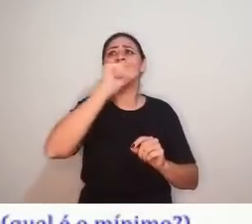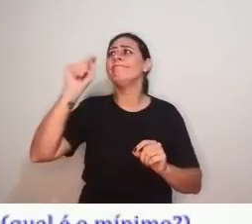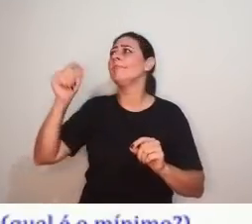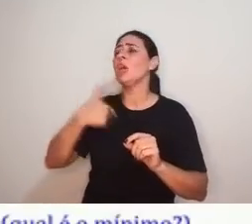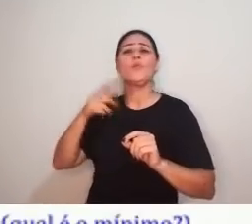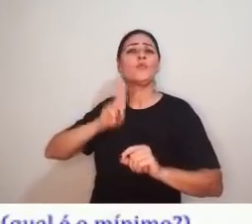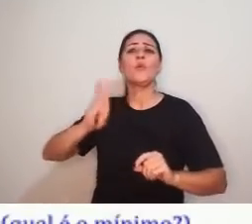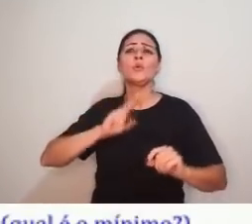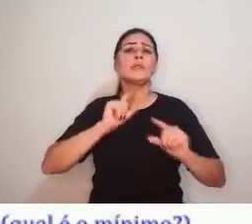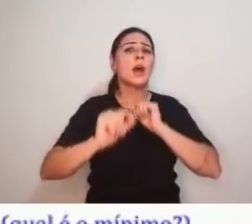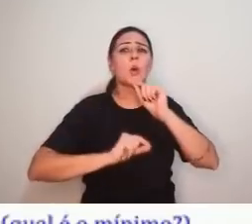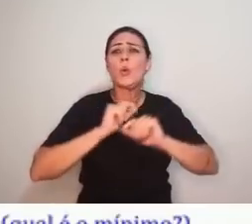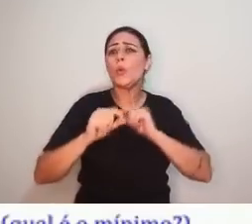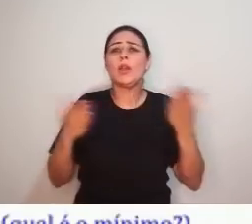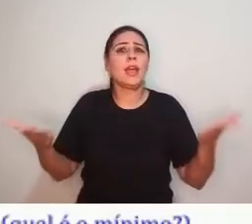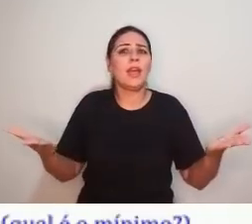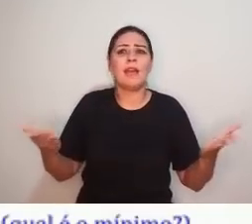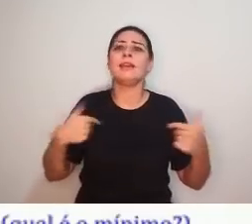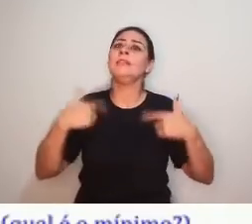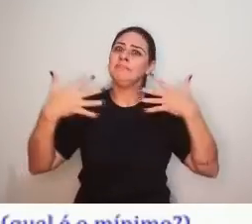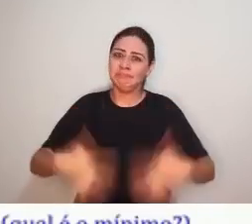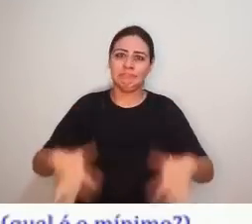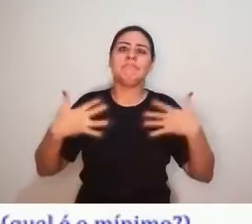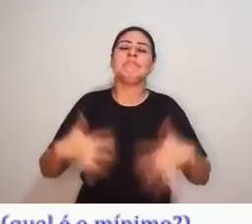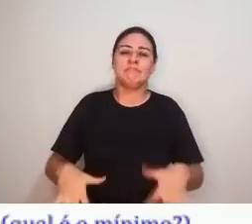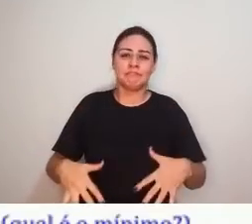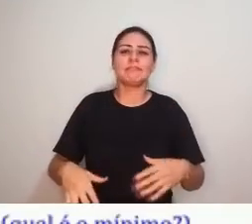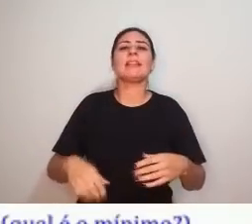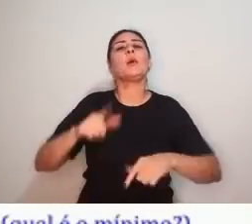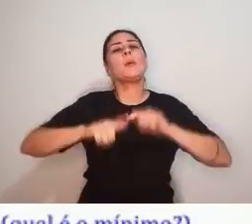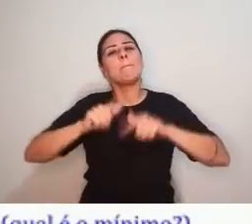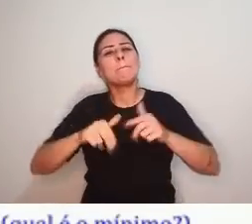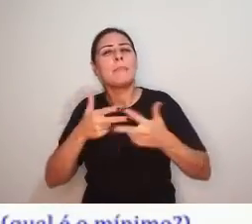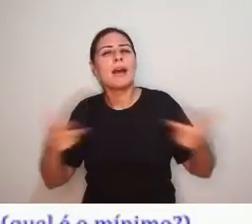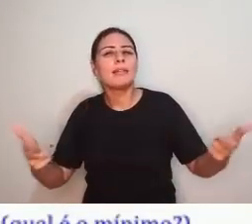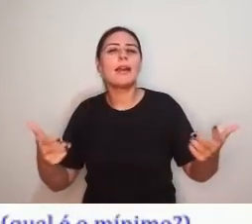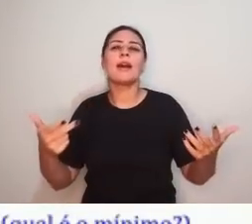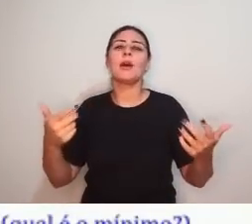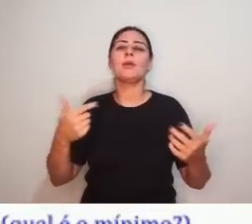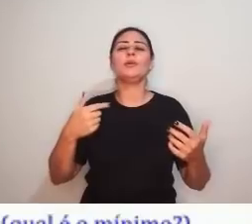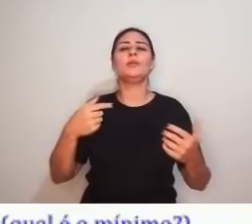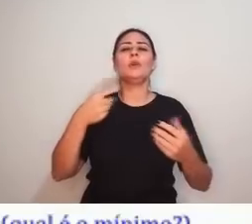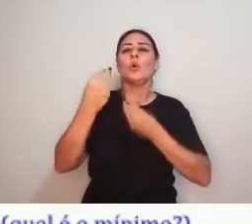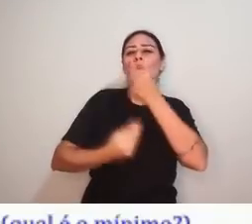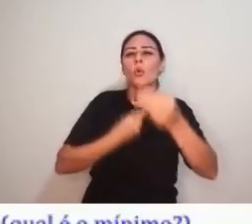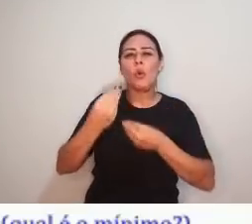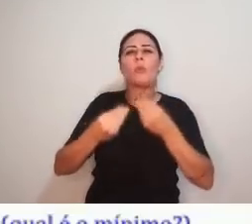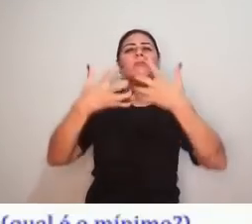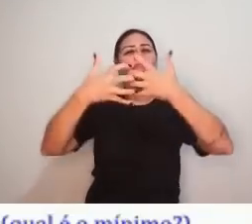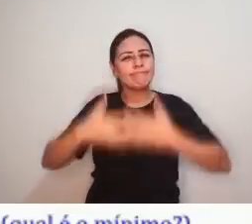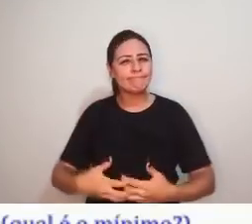repertório de opções que estão disponíveis online. É um repertório incomensurável. Então, trabalhar com os recursos, fazer